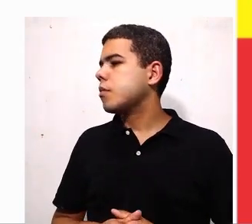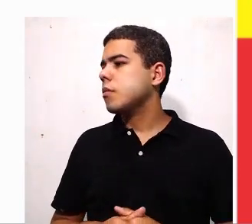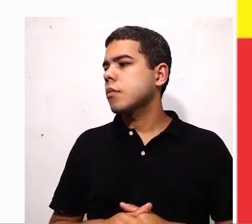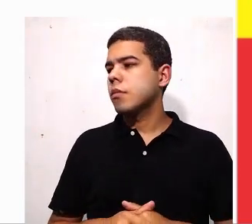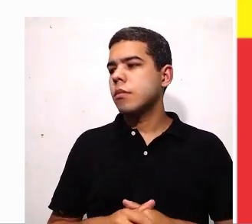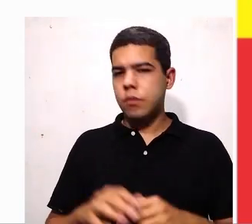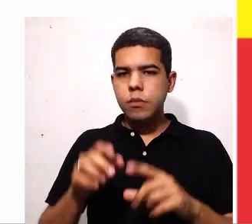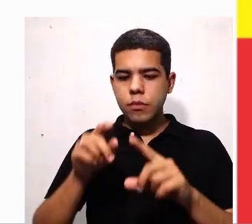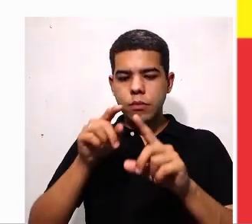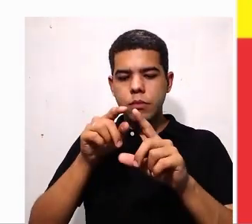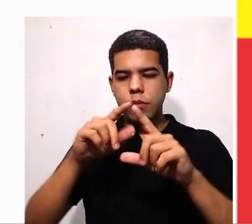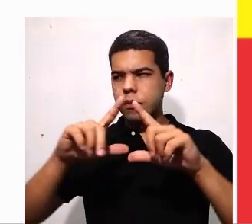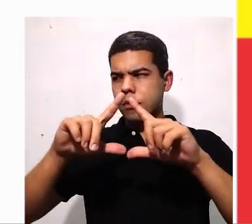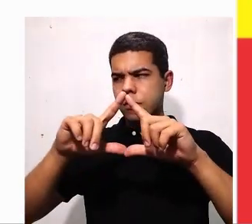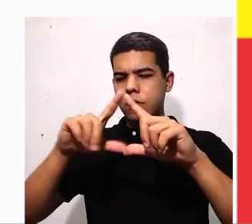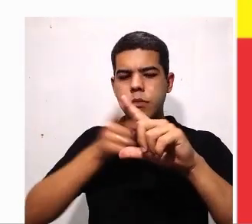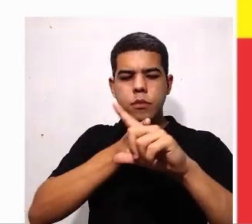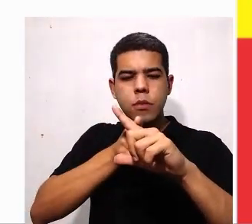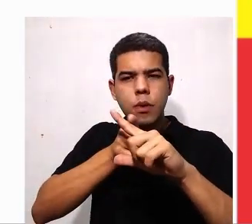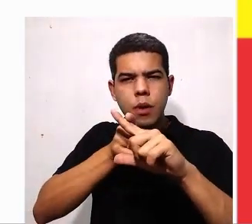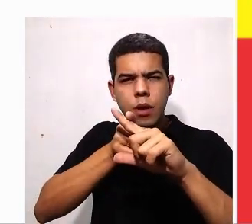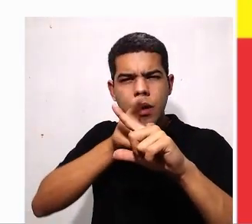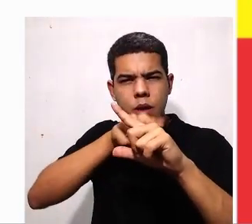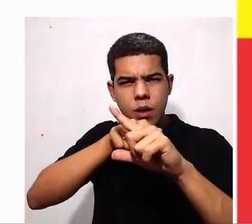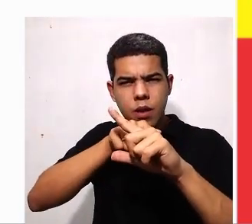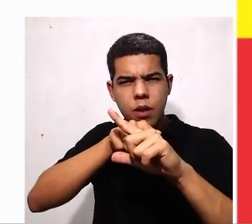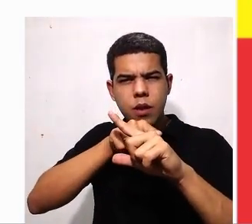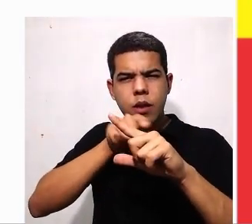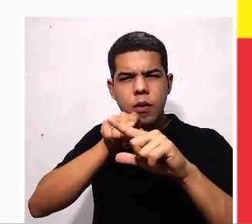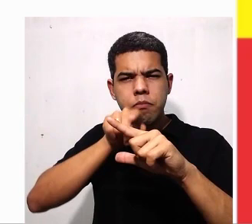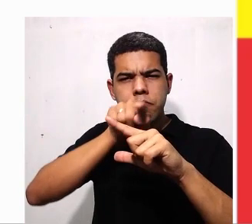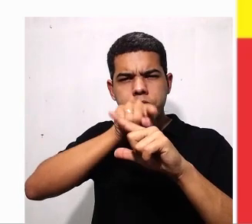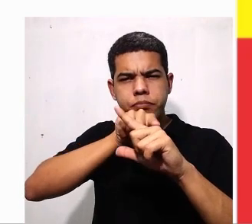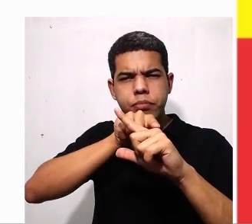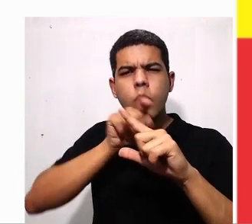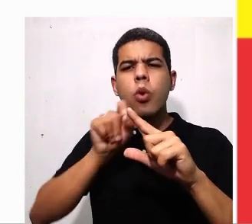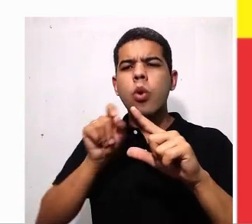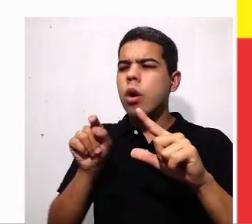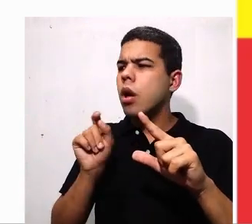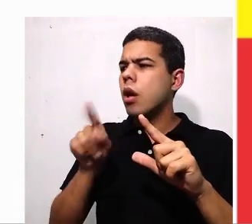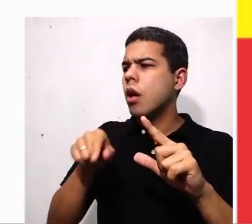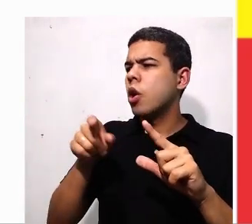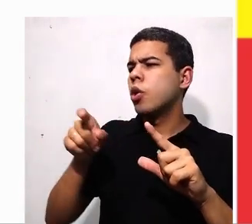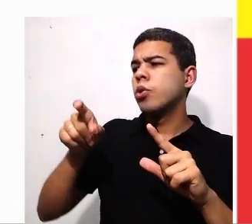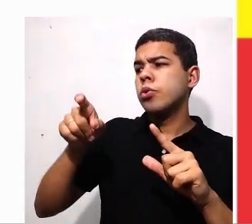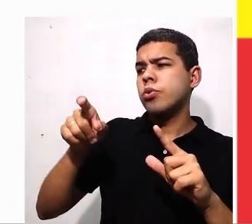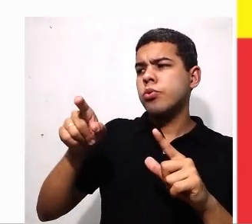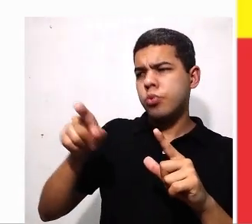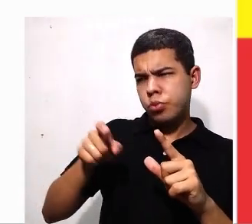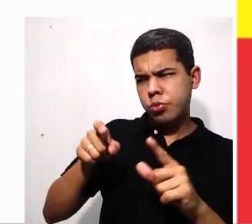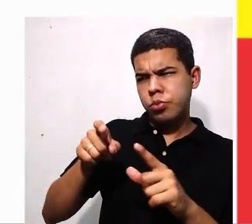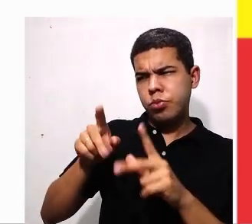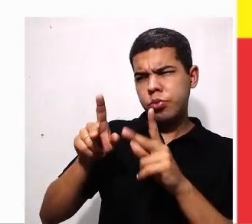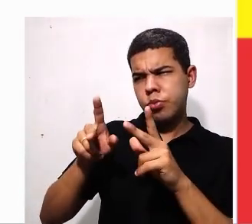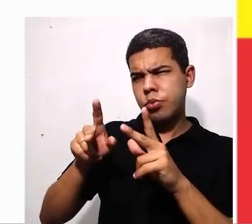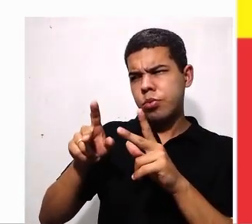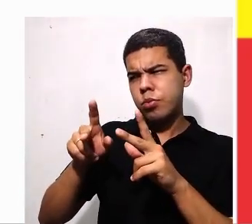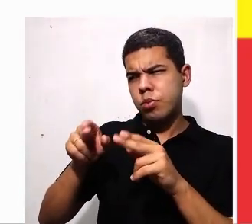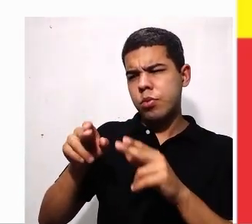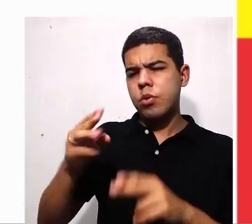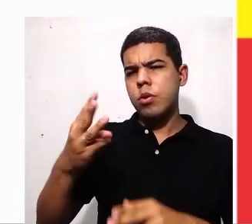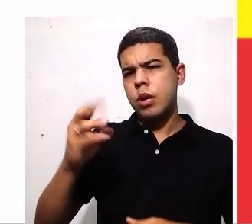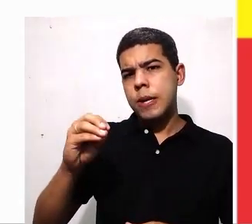ângulo externo está fora, isso aí. Vai ser igual à soma dos outros que estão longe dele. Então, vai ser aí, ó, x é igual a